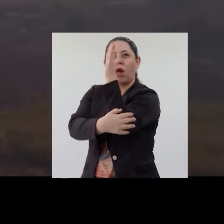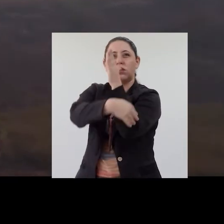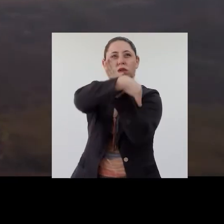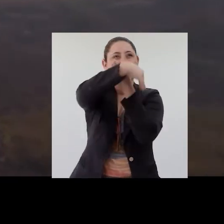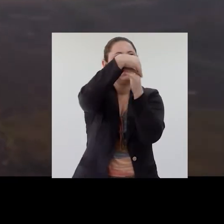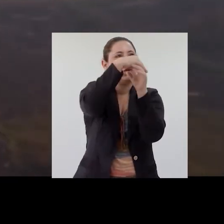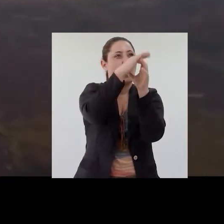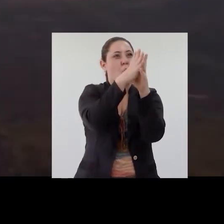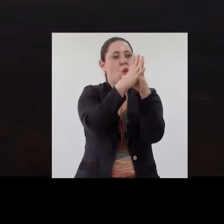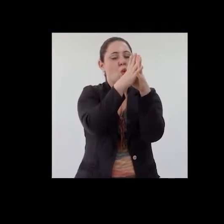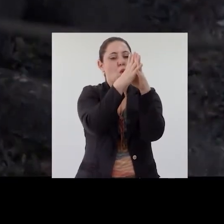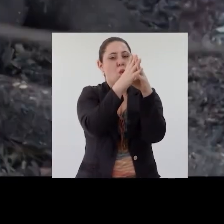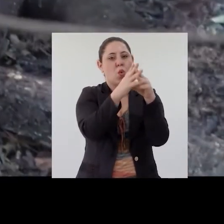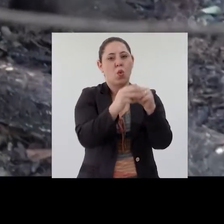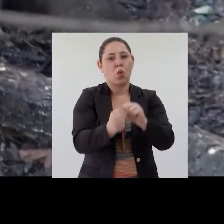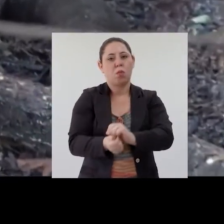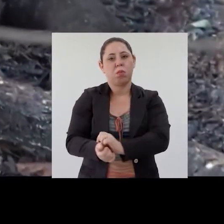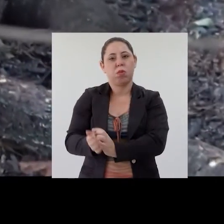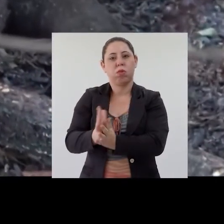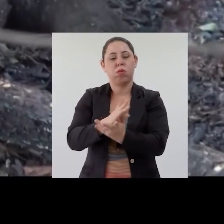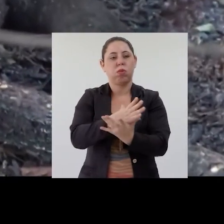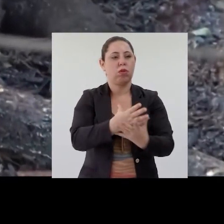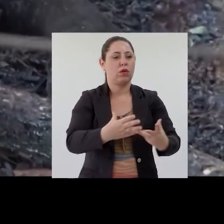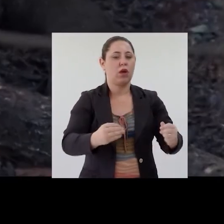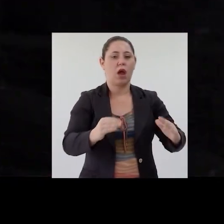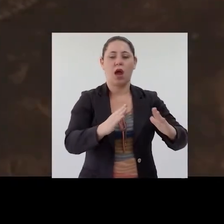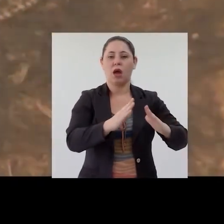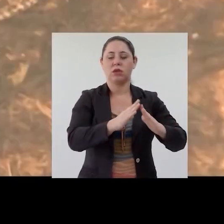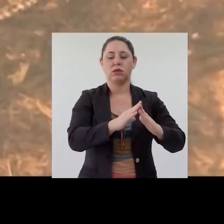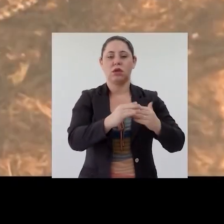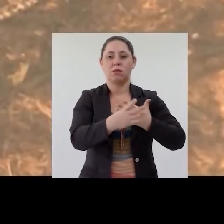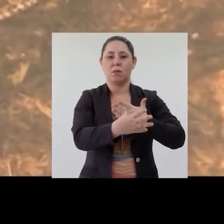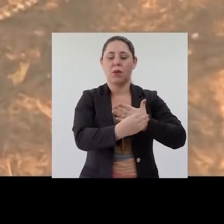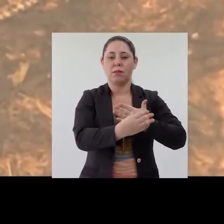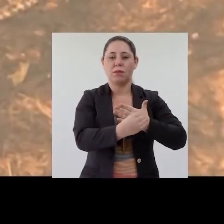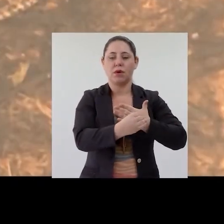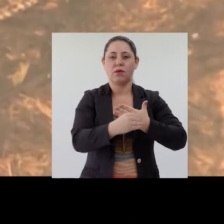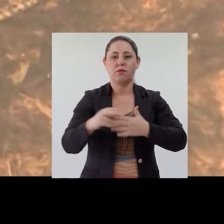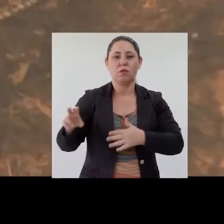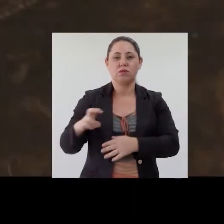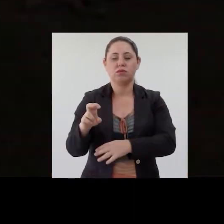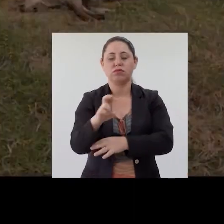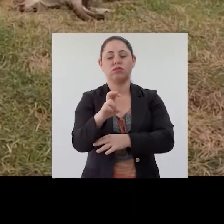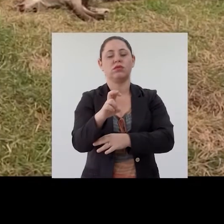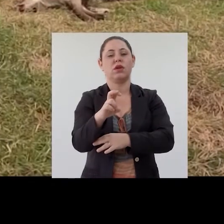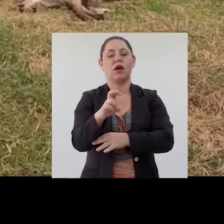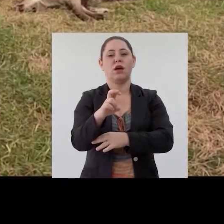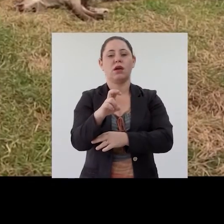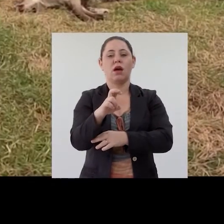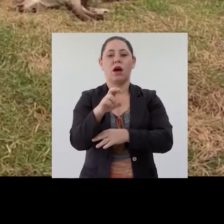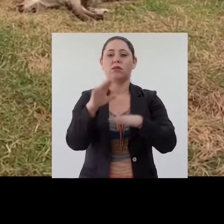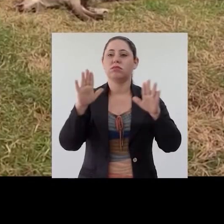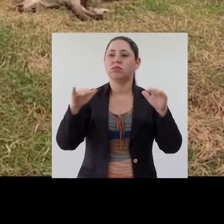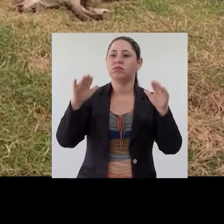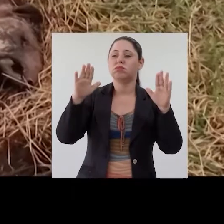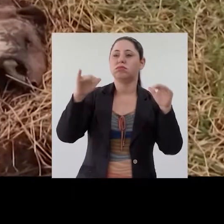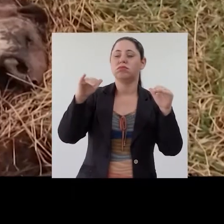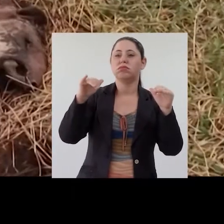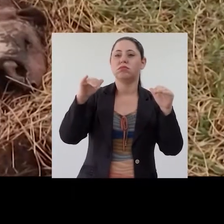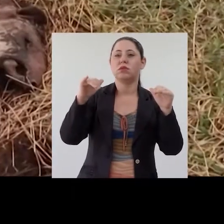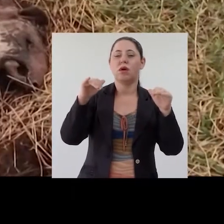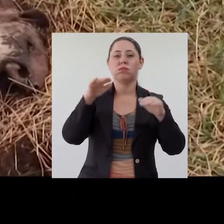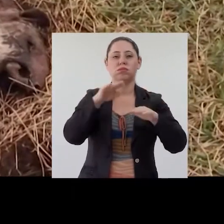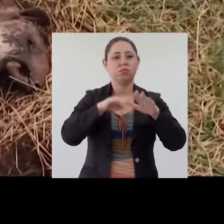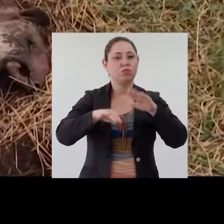Florestas inteiras que viraram cinzas, um lar de mamíferos, répteis, aves, anfíbios que perderam